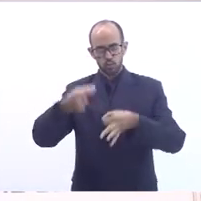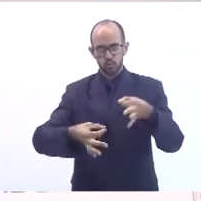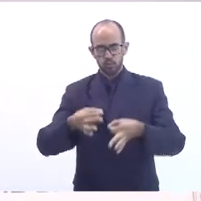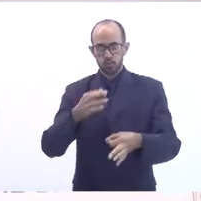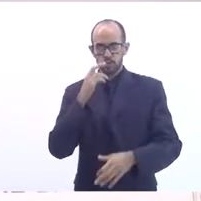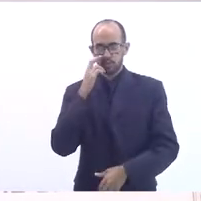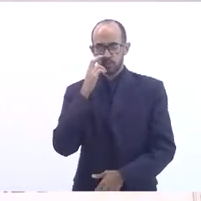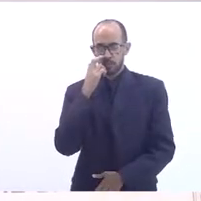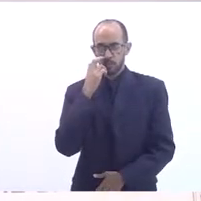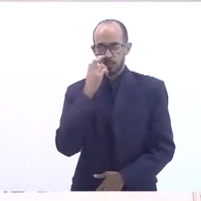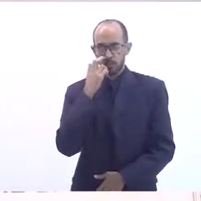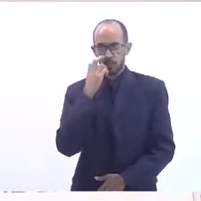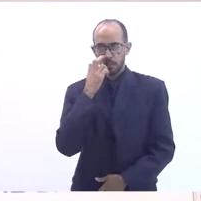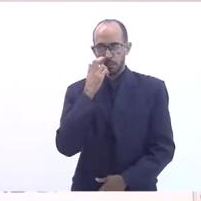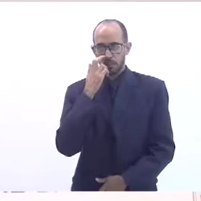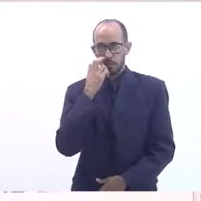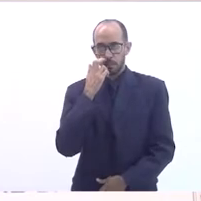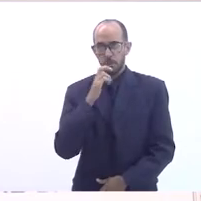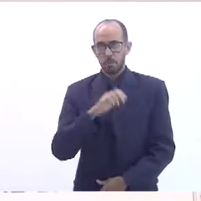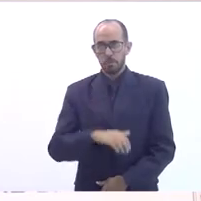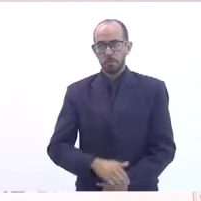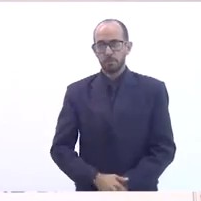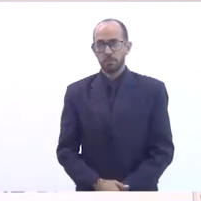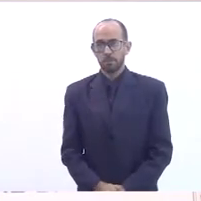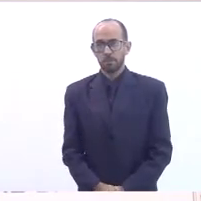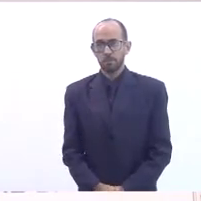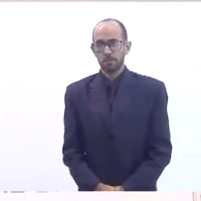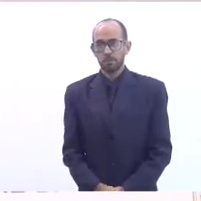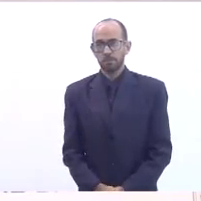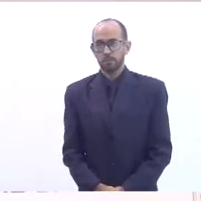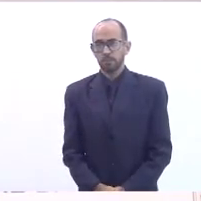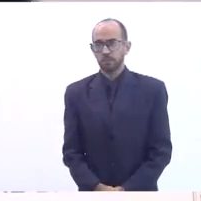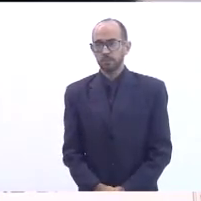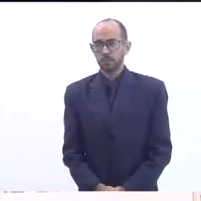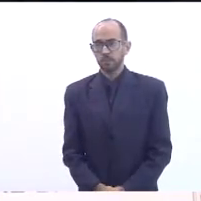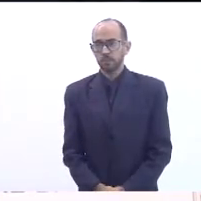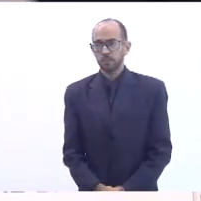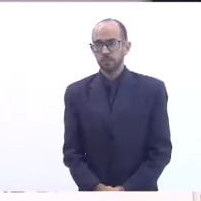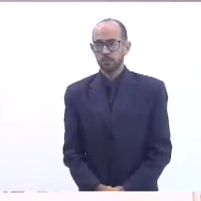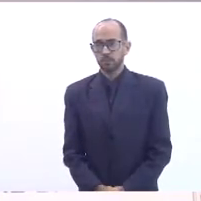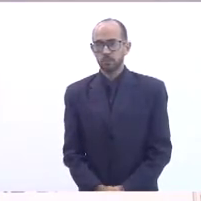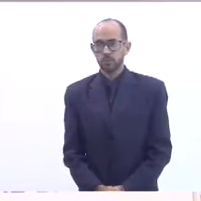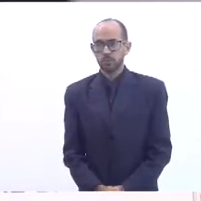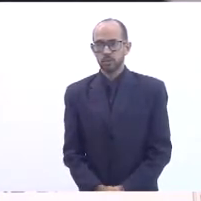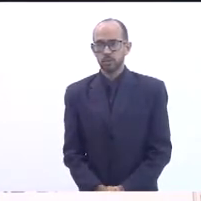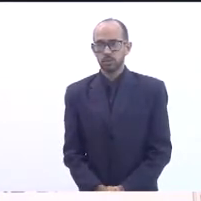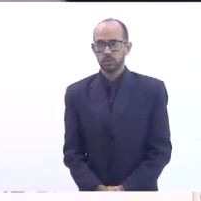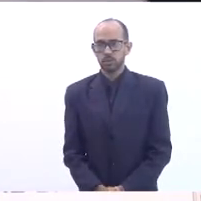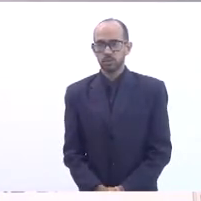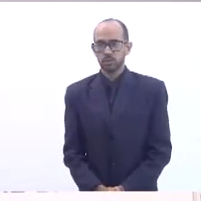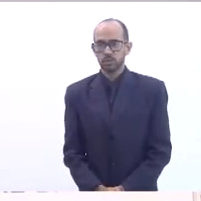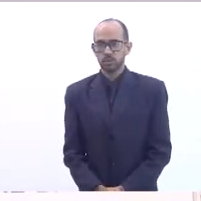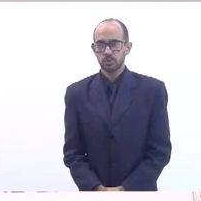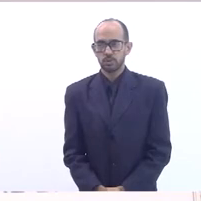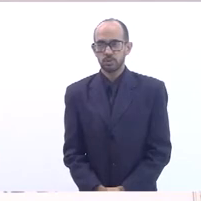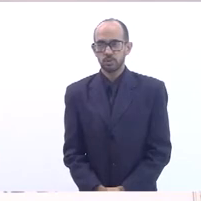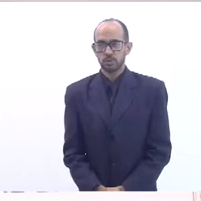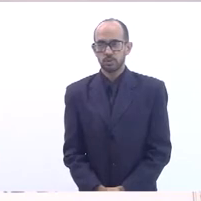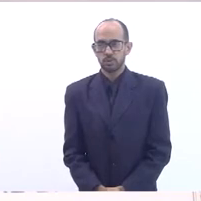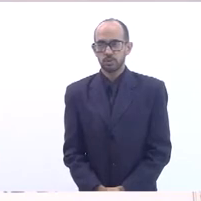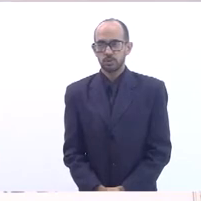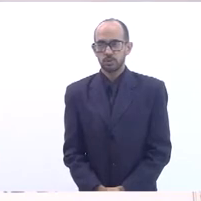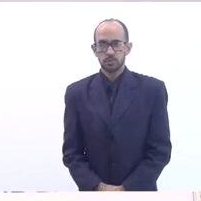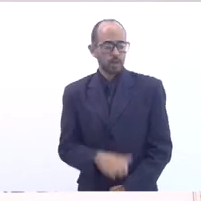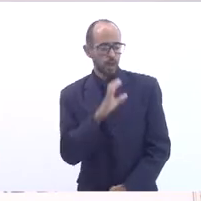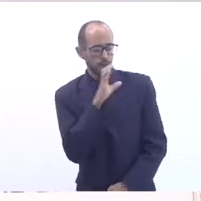rapidinho a em pó então pa rapidinho é